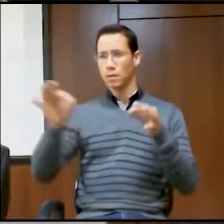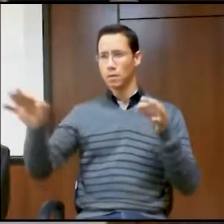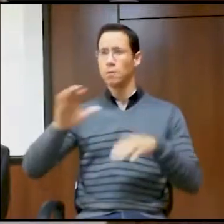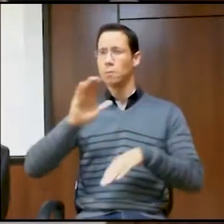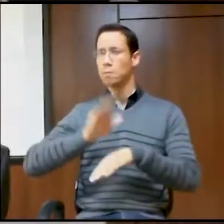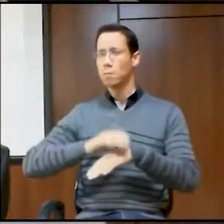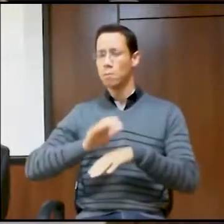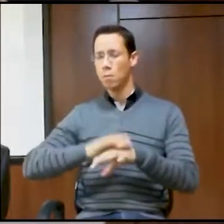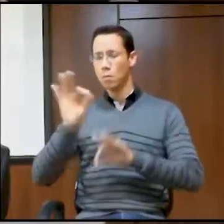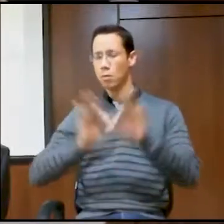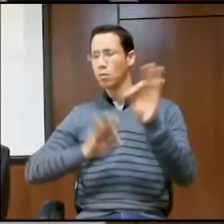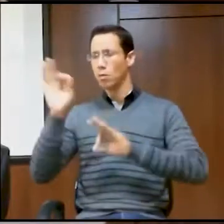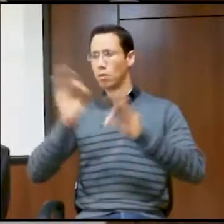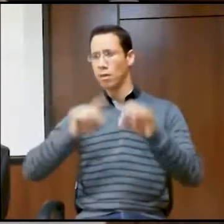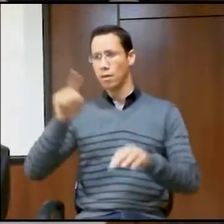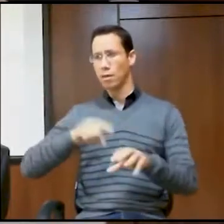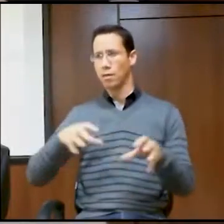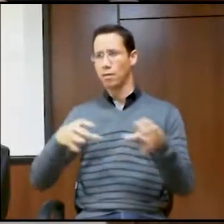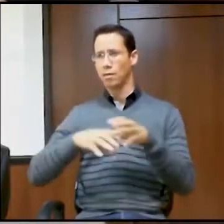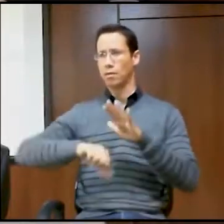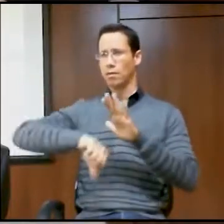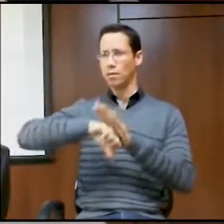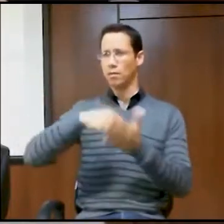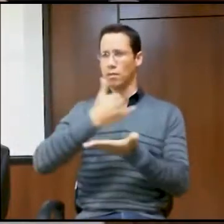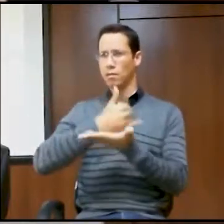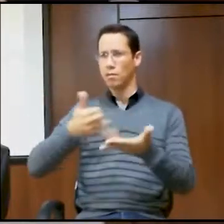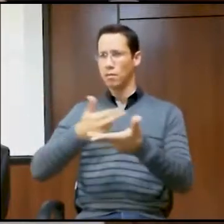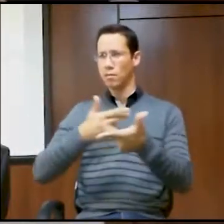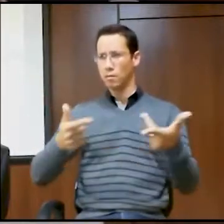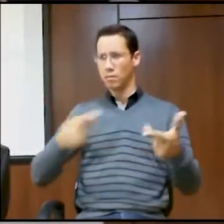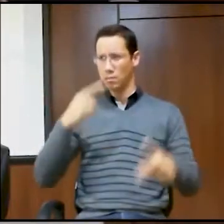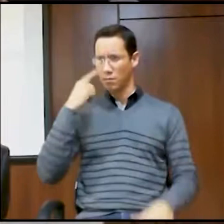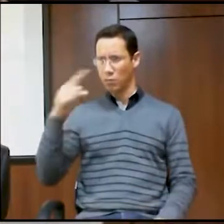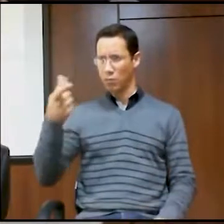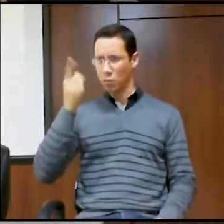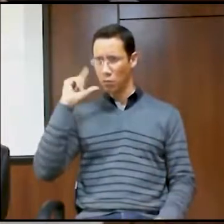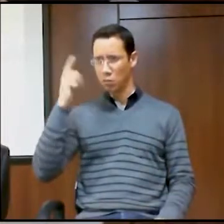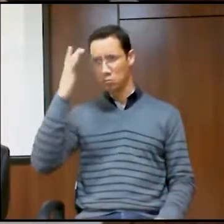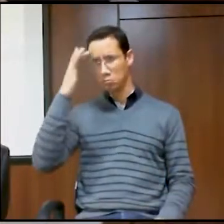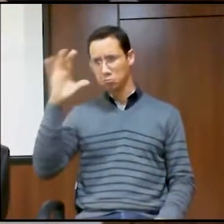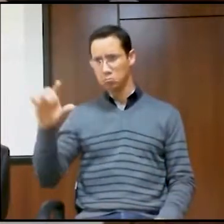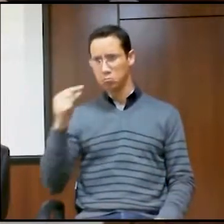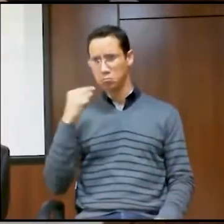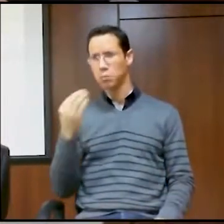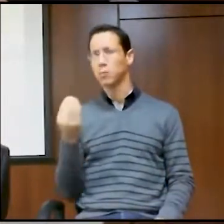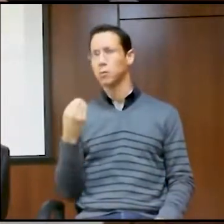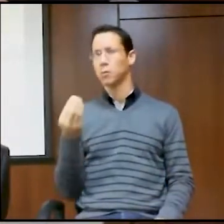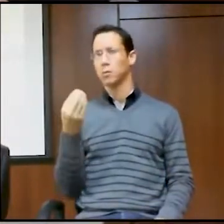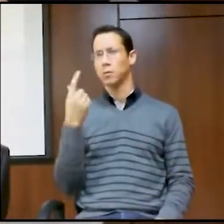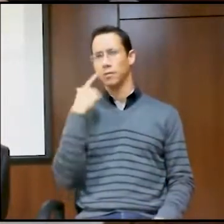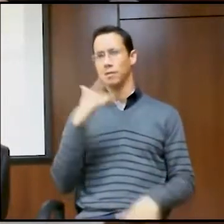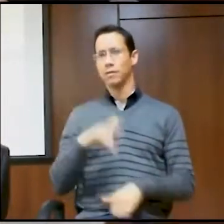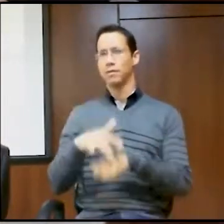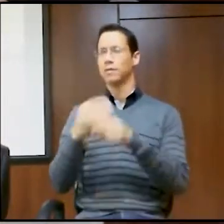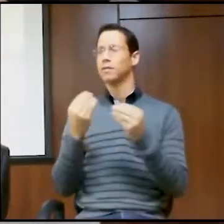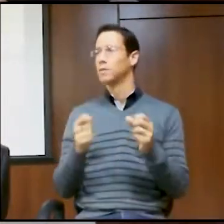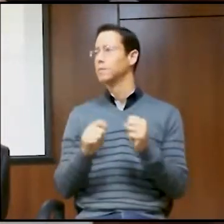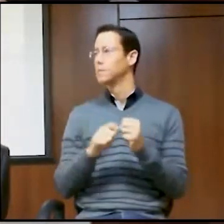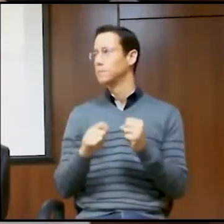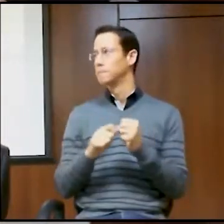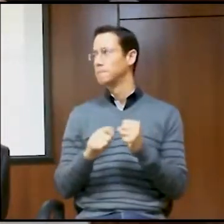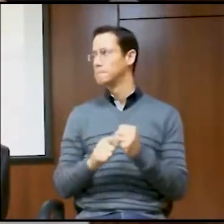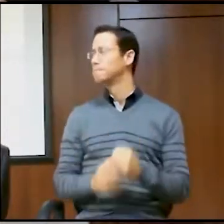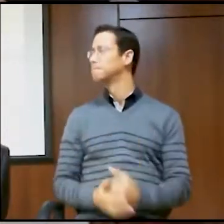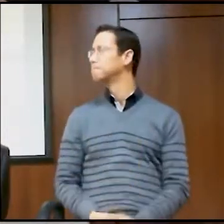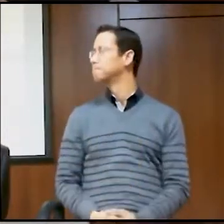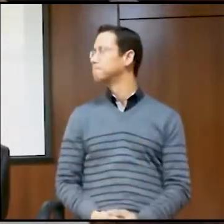organizado. Como se fosse... Não sei se vocês viram isso, né, assim, no Estadão ontem, né? Então, como é que é possível um negócio desse, né? E